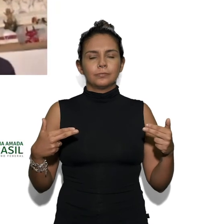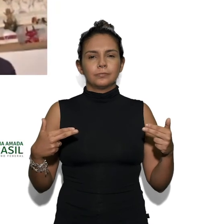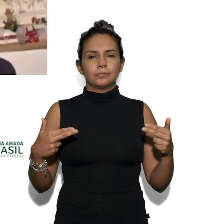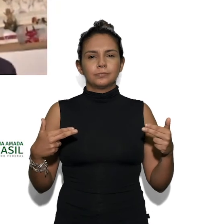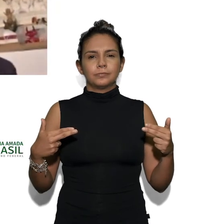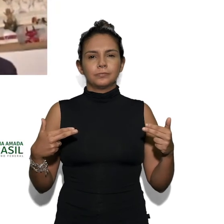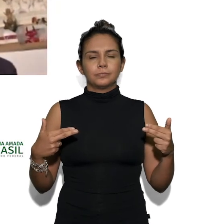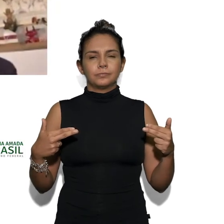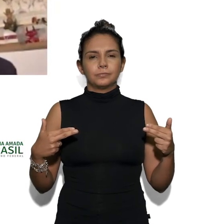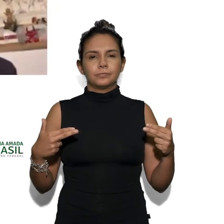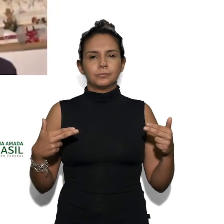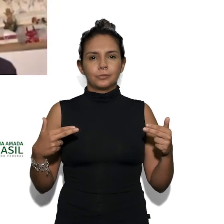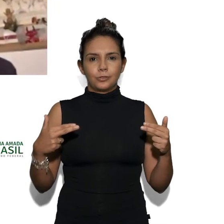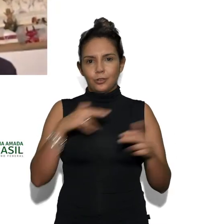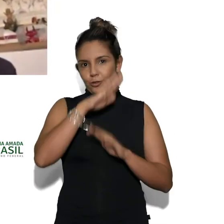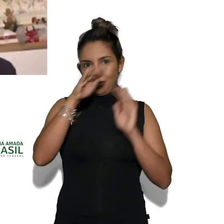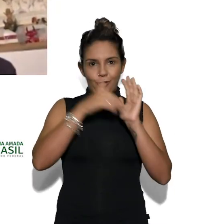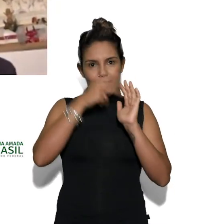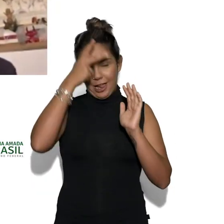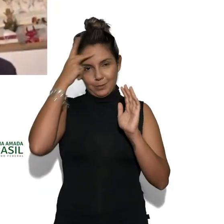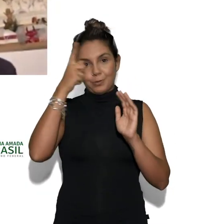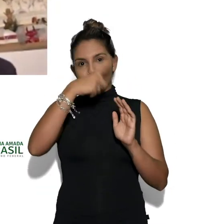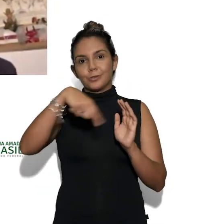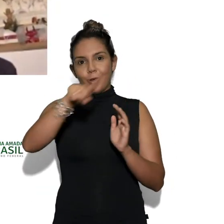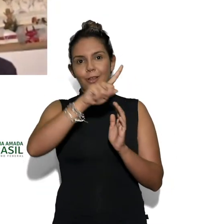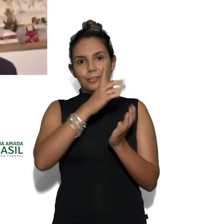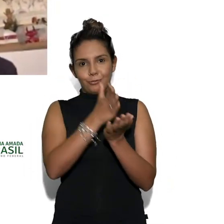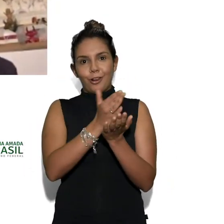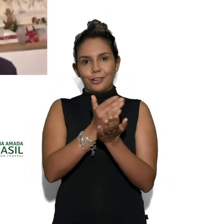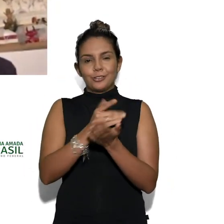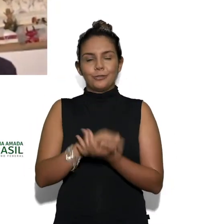atinente ao coletivo das pessoas.